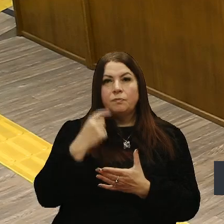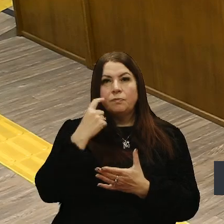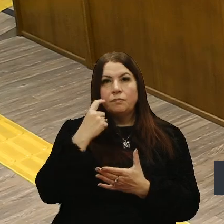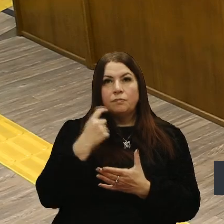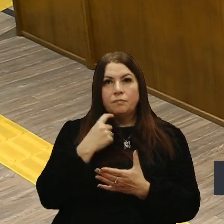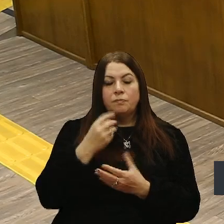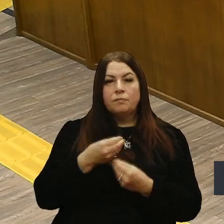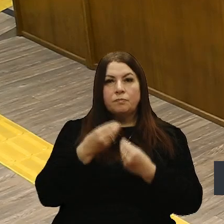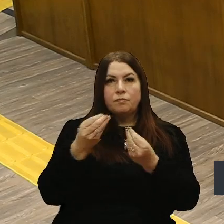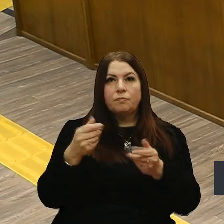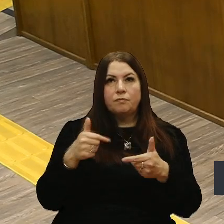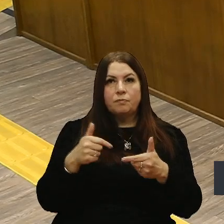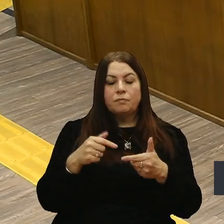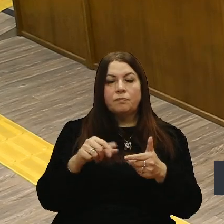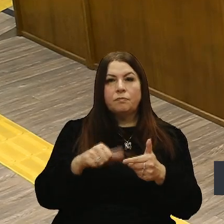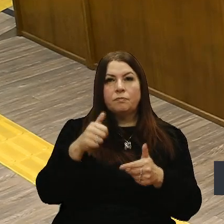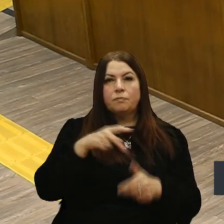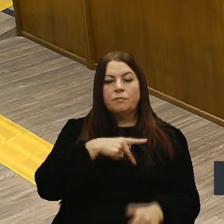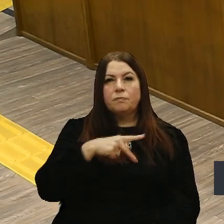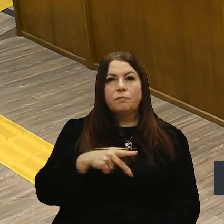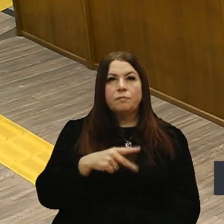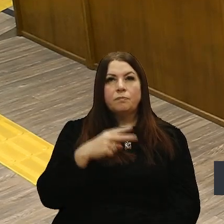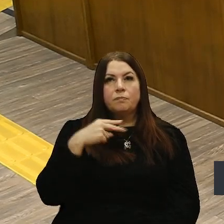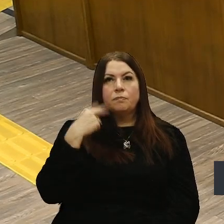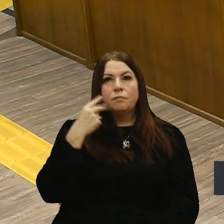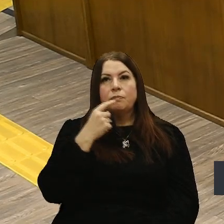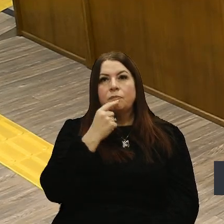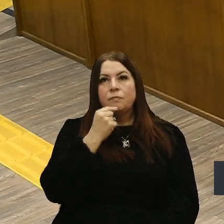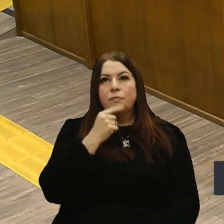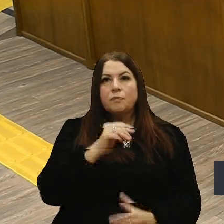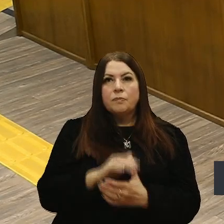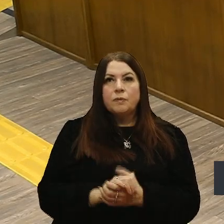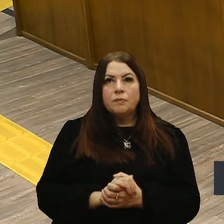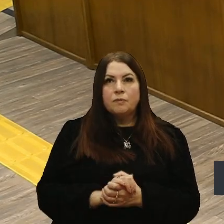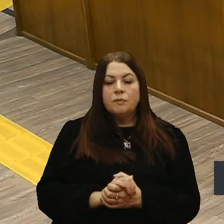Petrini passa os trabalhos ao primeiro vice-presidente, vereador João Wes.